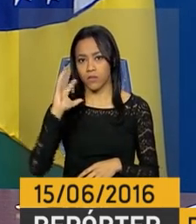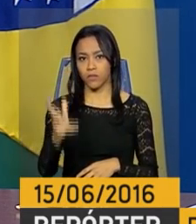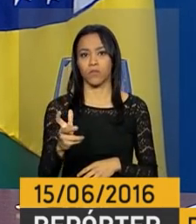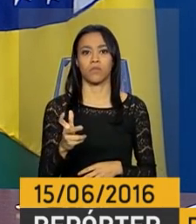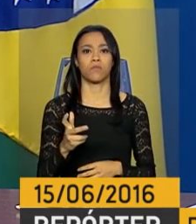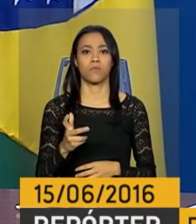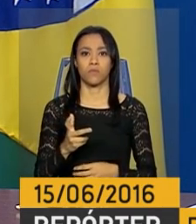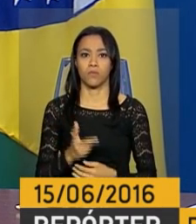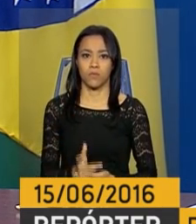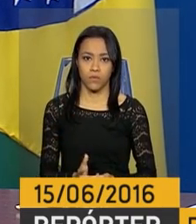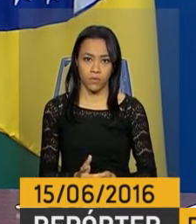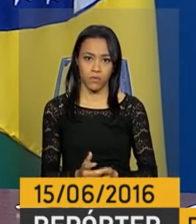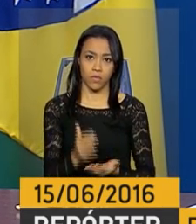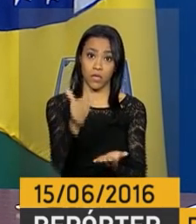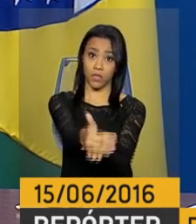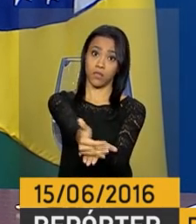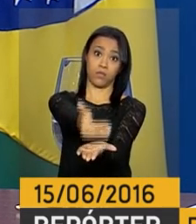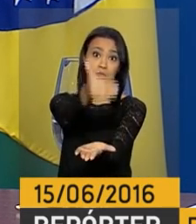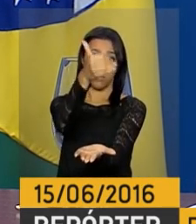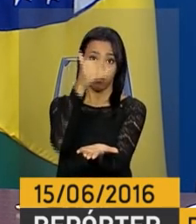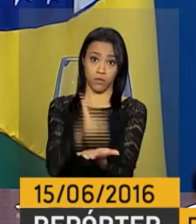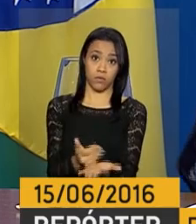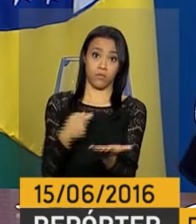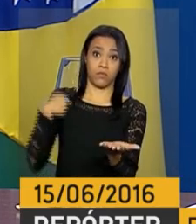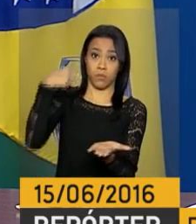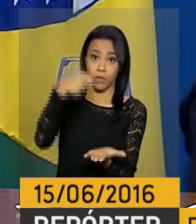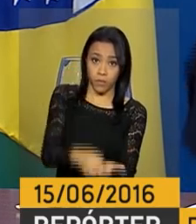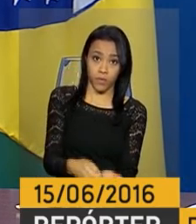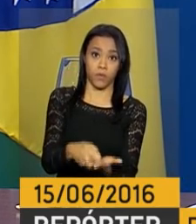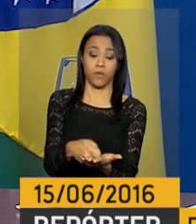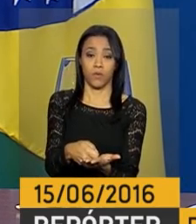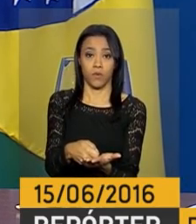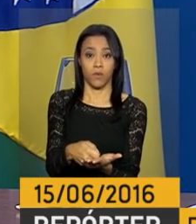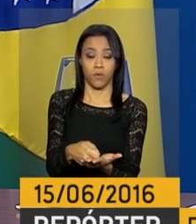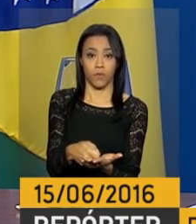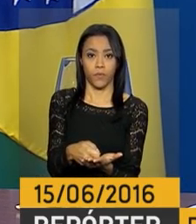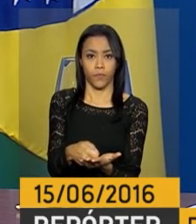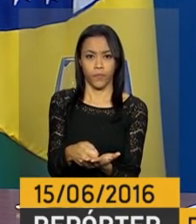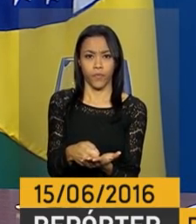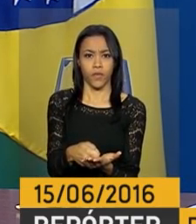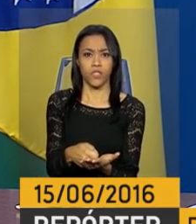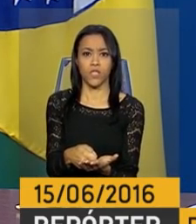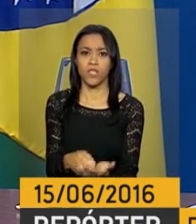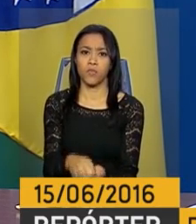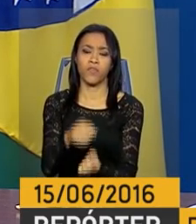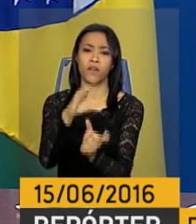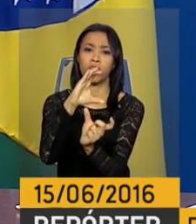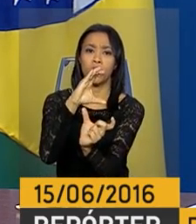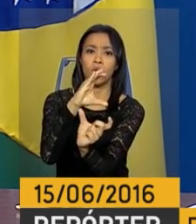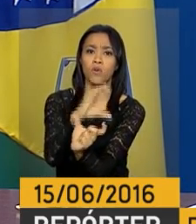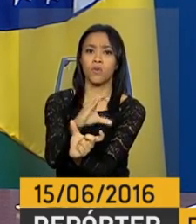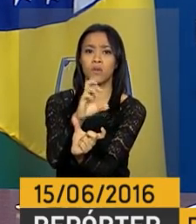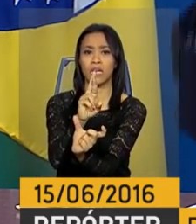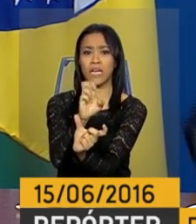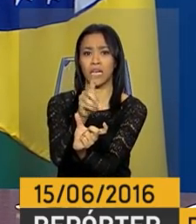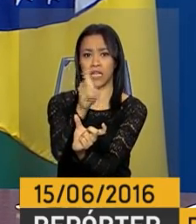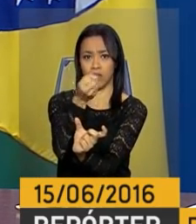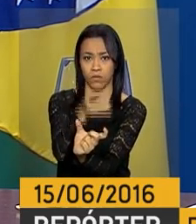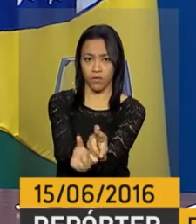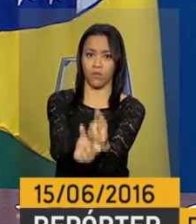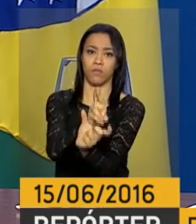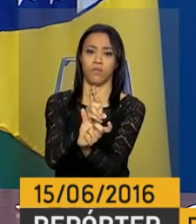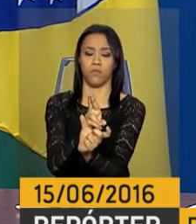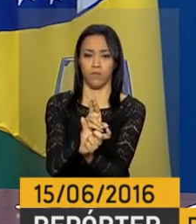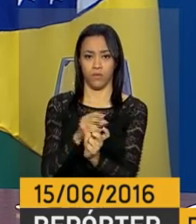mera antecipação de pagamento. Isto é, o credor é o é o Tesouro Nacional, não é que o BNDS é